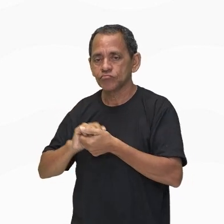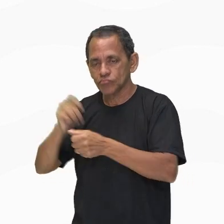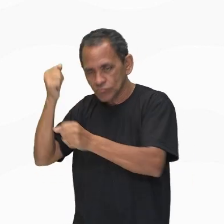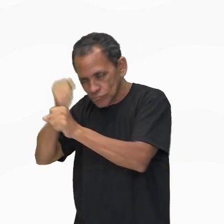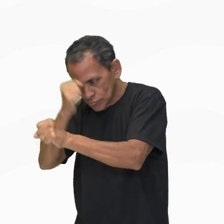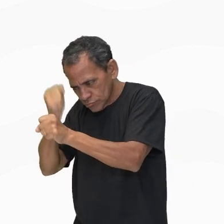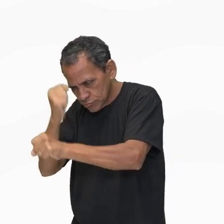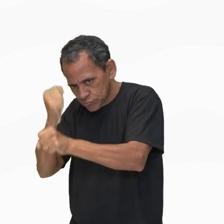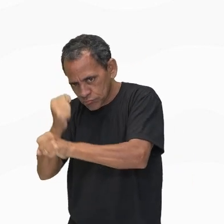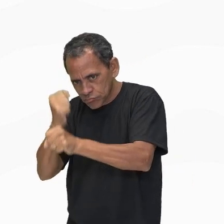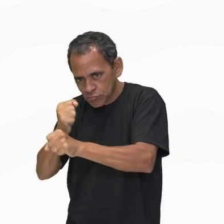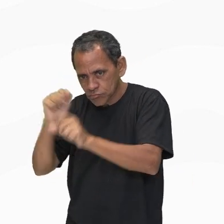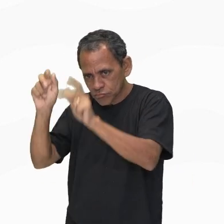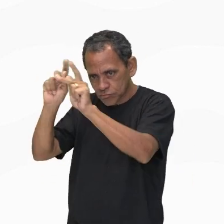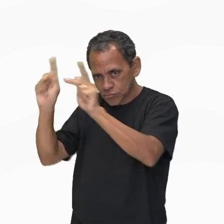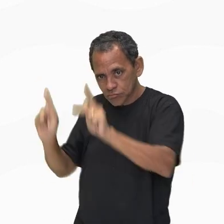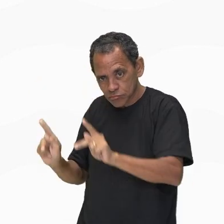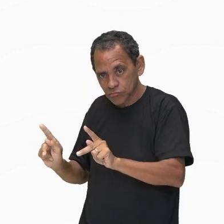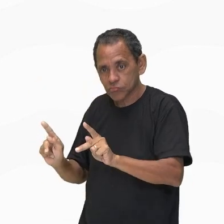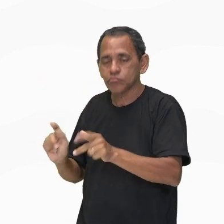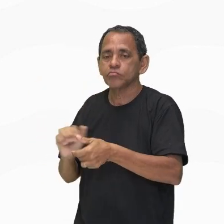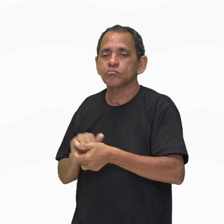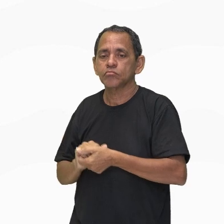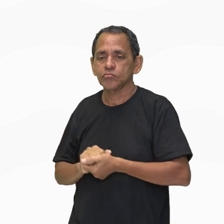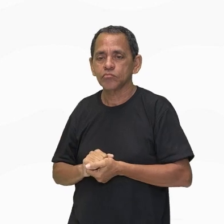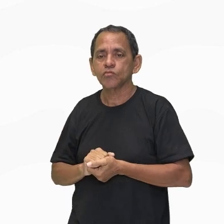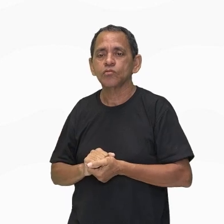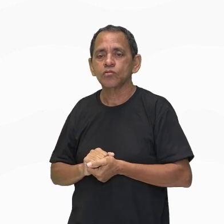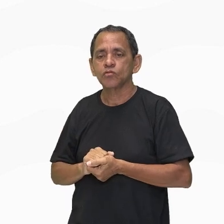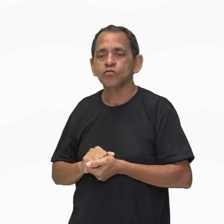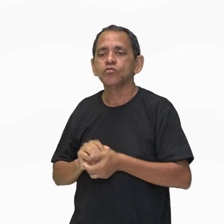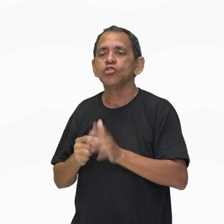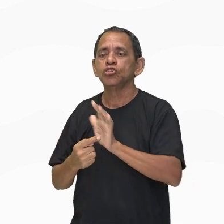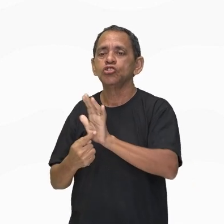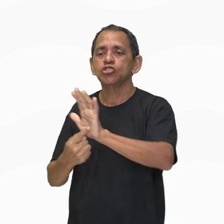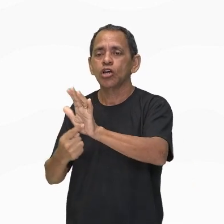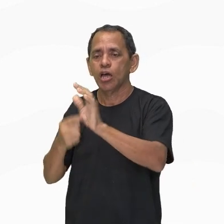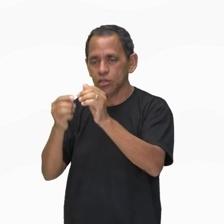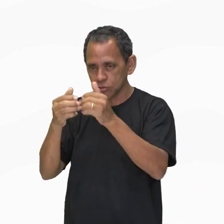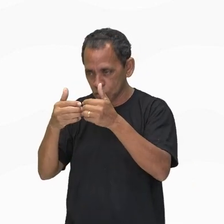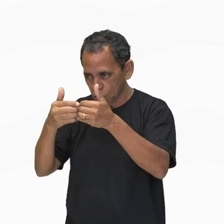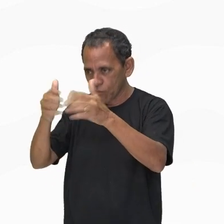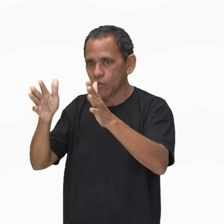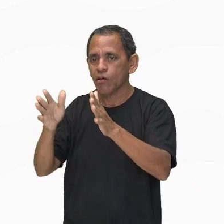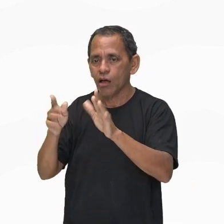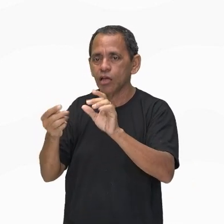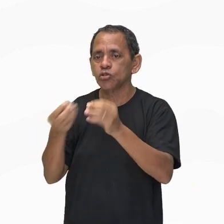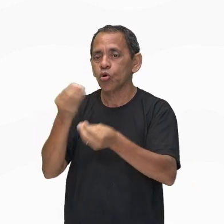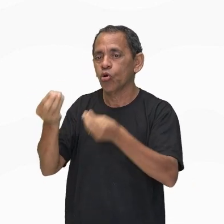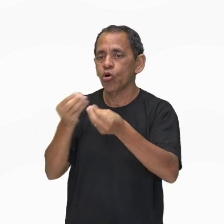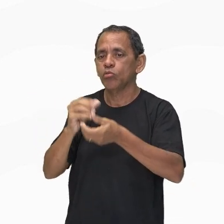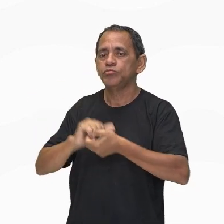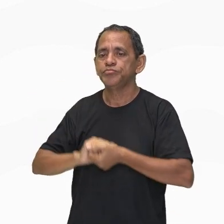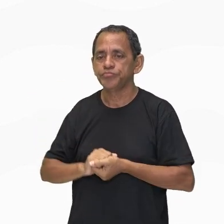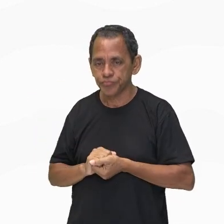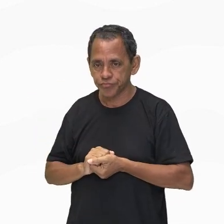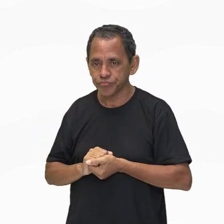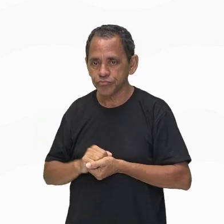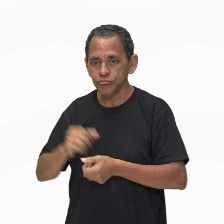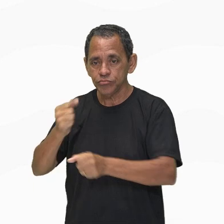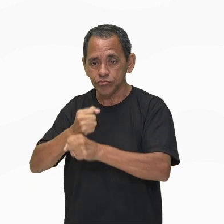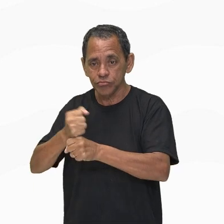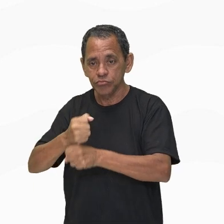Sul, ele foi indicado para receber o Prêmio Nobel da Paz. Ele recebeu esse prêmio no ano de